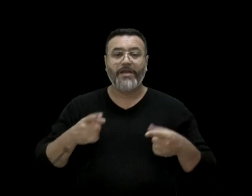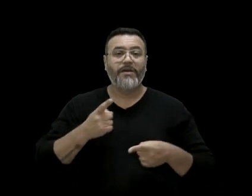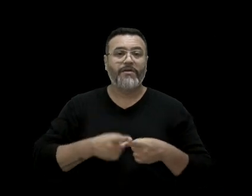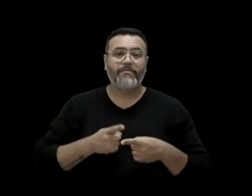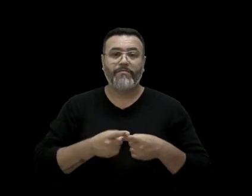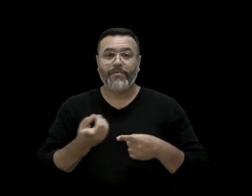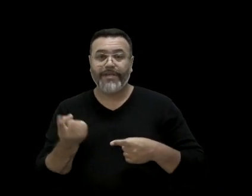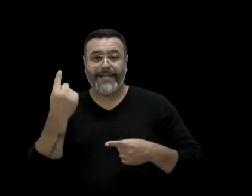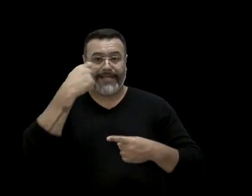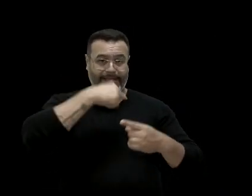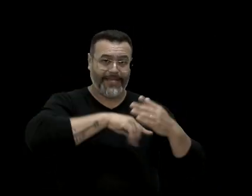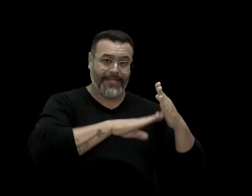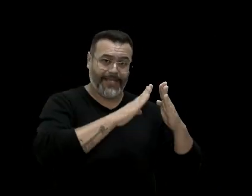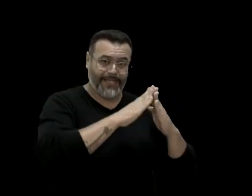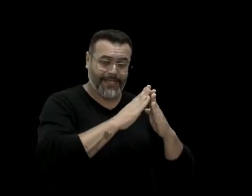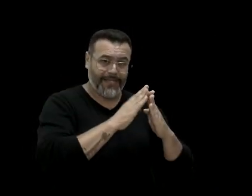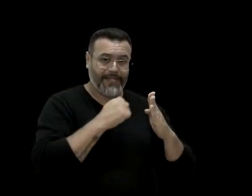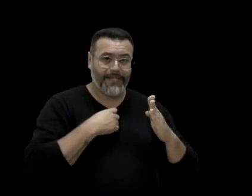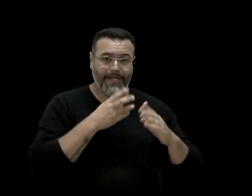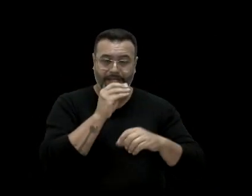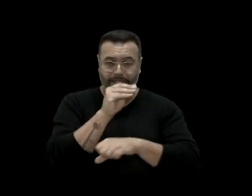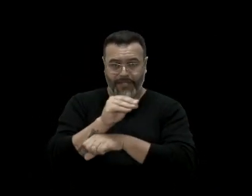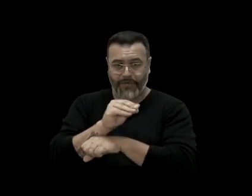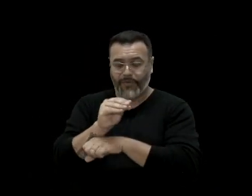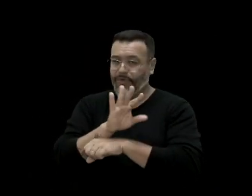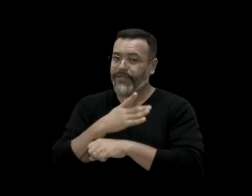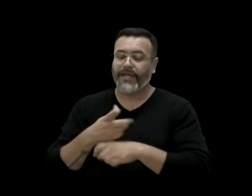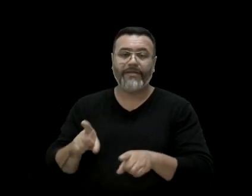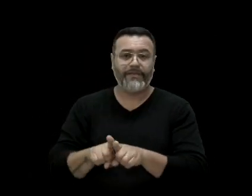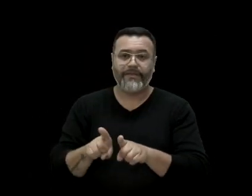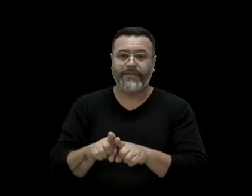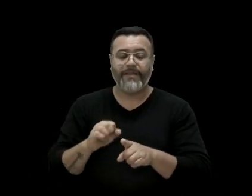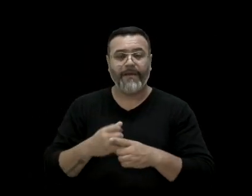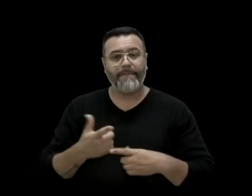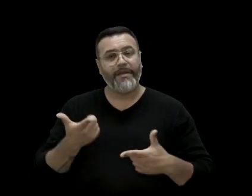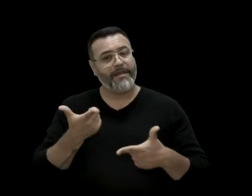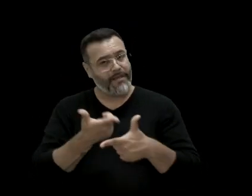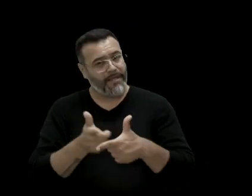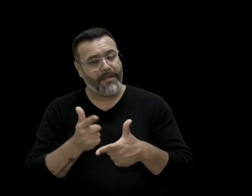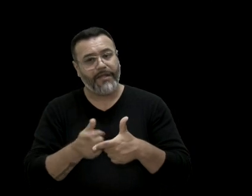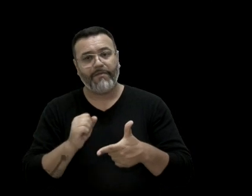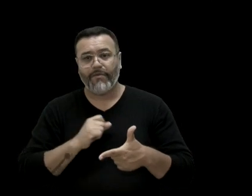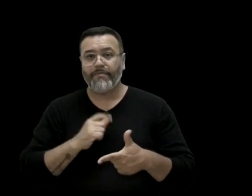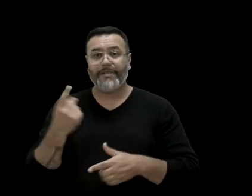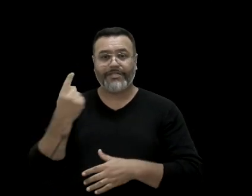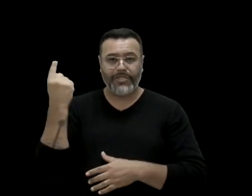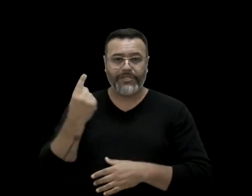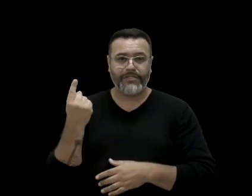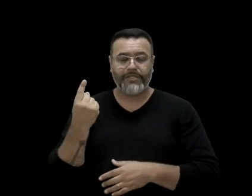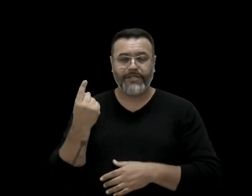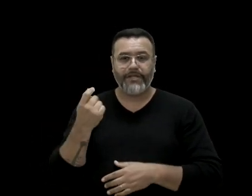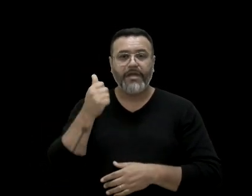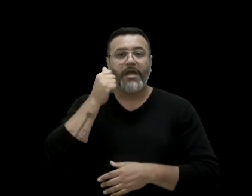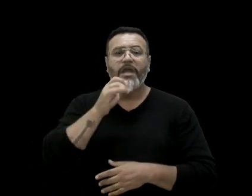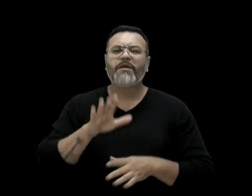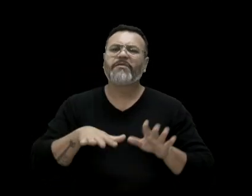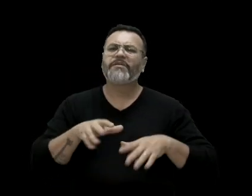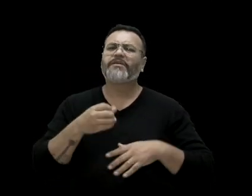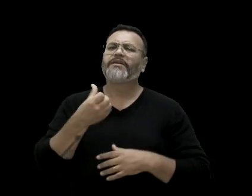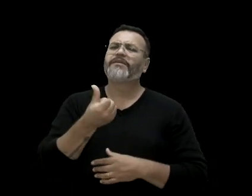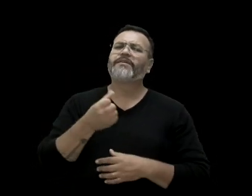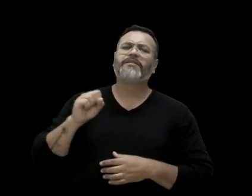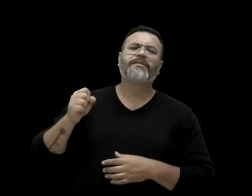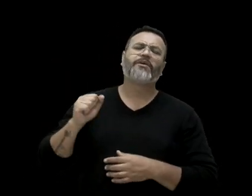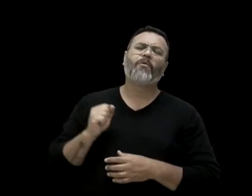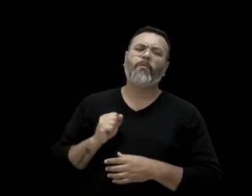nos trabalhos de cuidado não remunerado. As mulheres realizam, em média, 61 horas de trabalho não remunerado